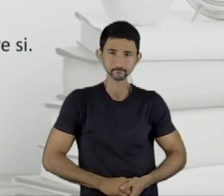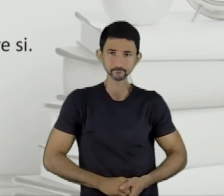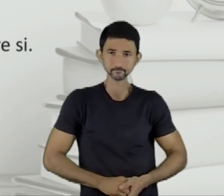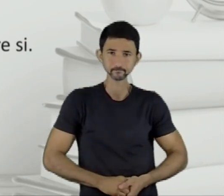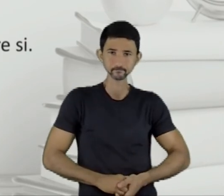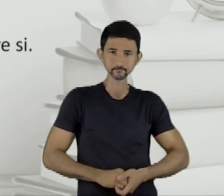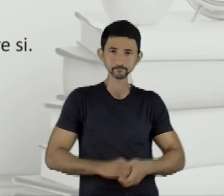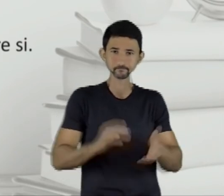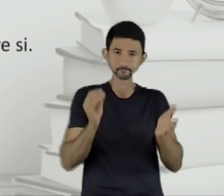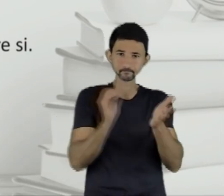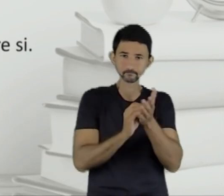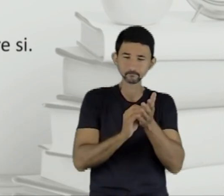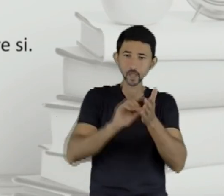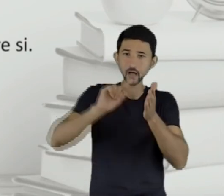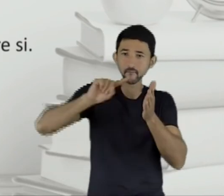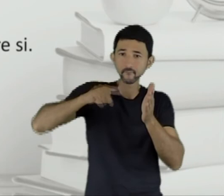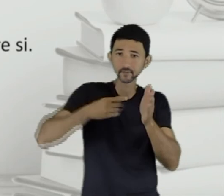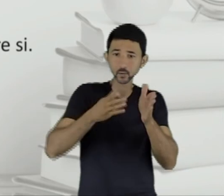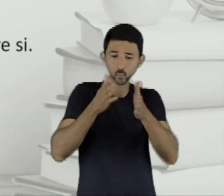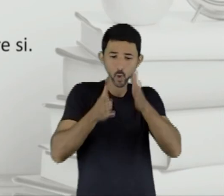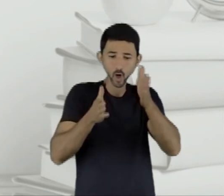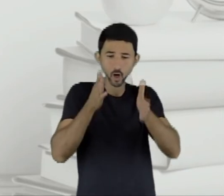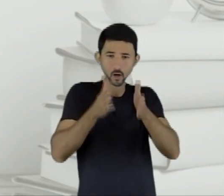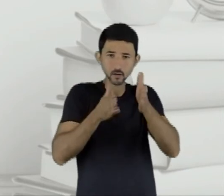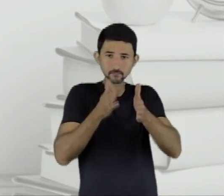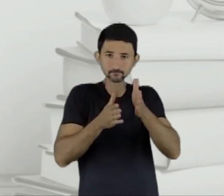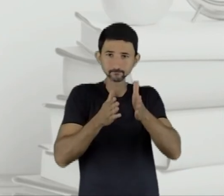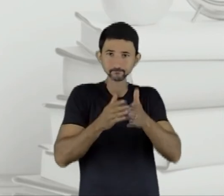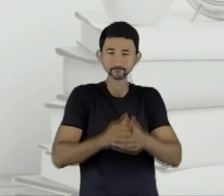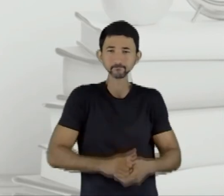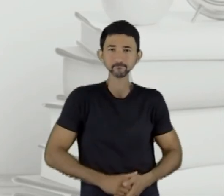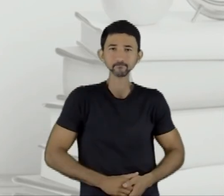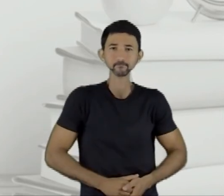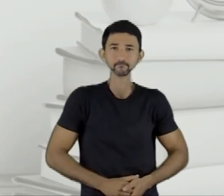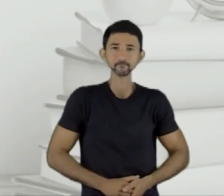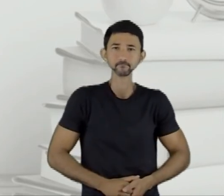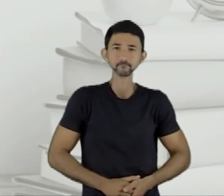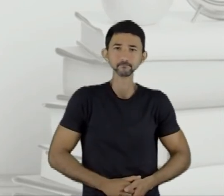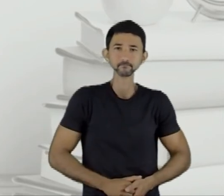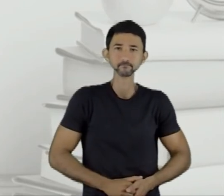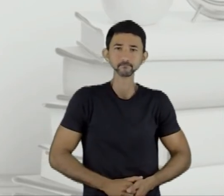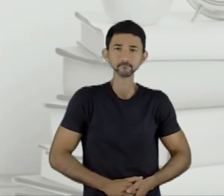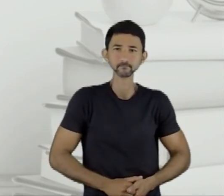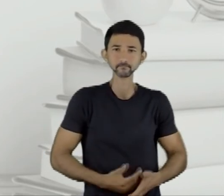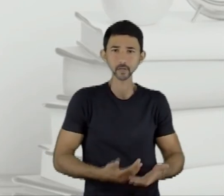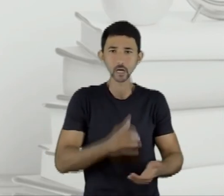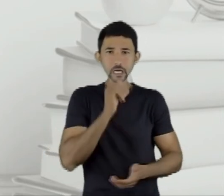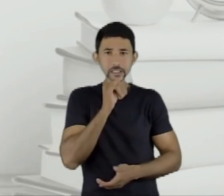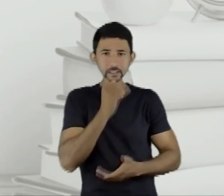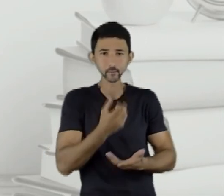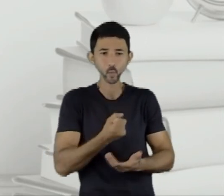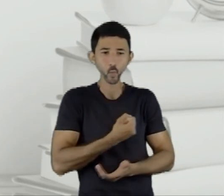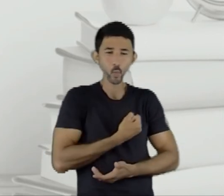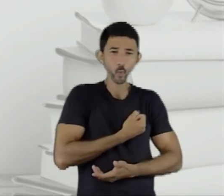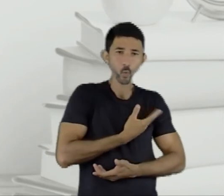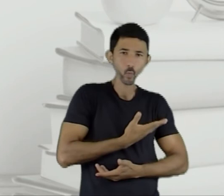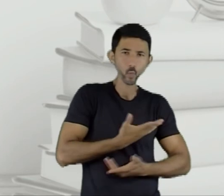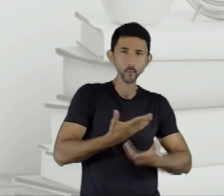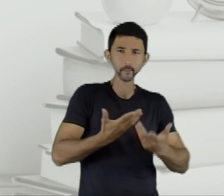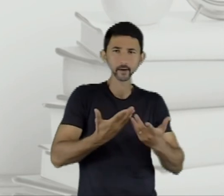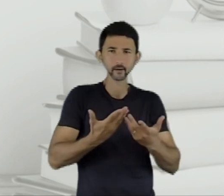Colocamos no resultado a vírgula alinhada com as demais. Então, algarismos